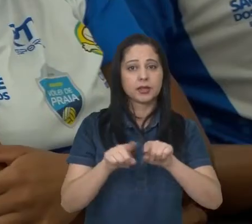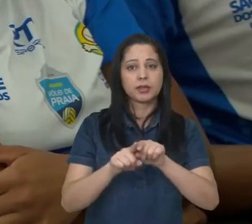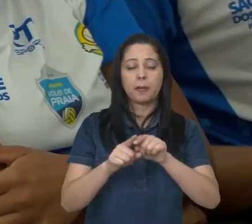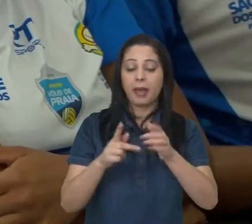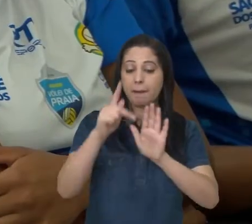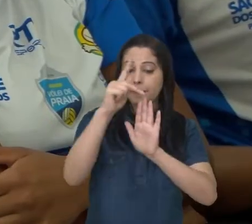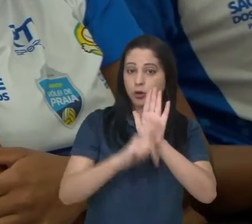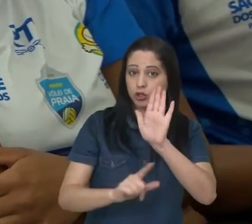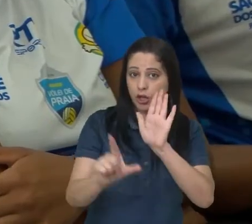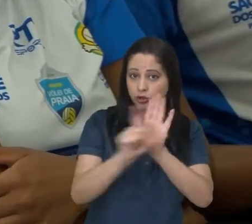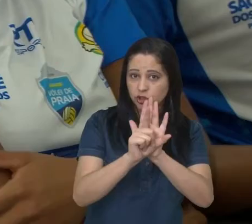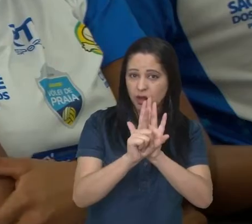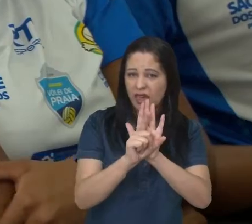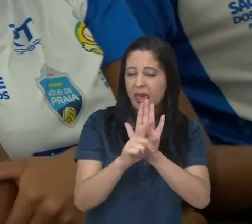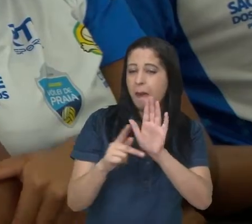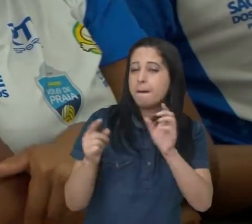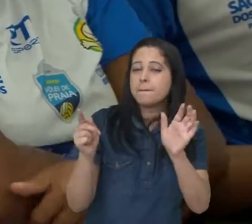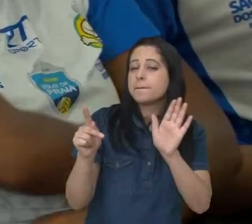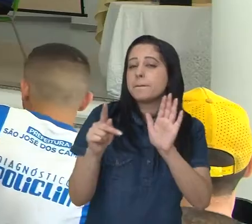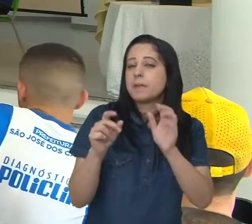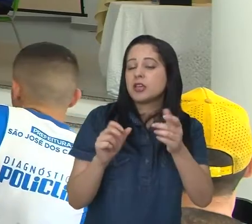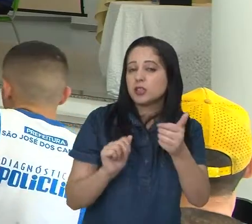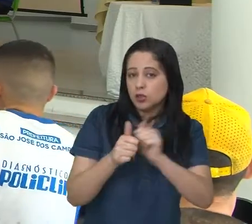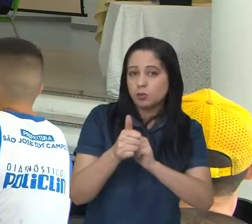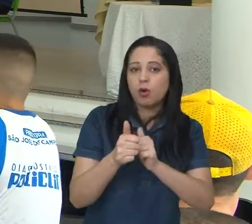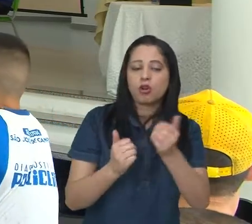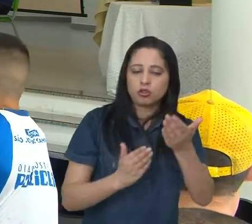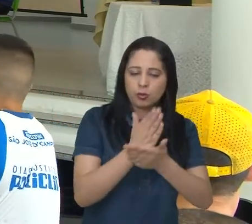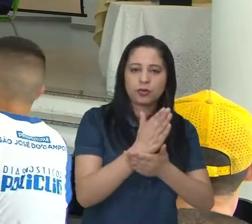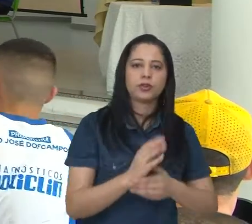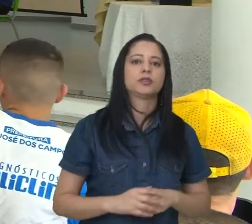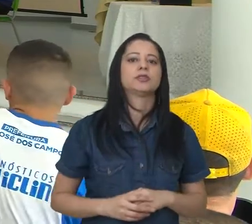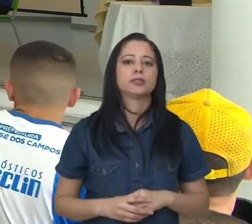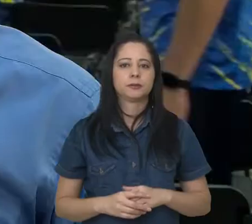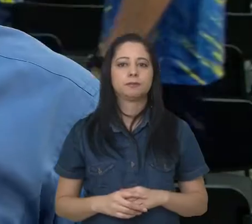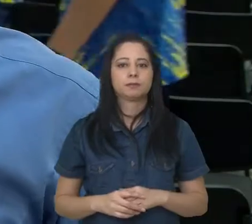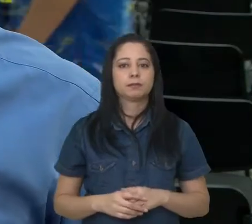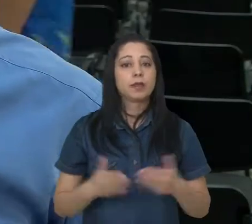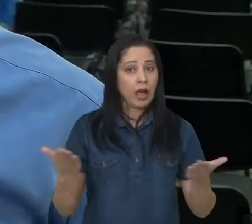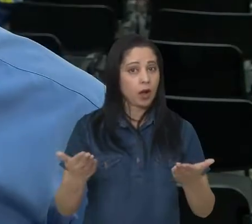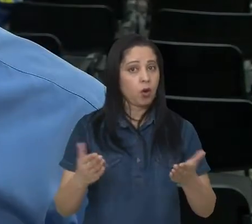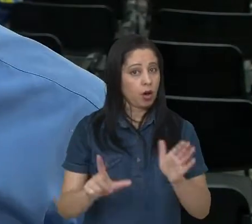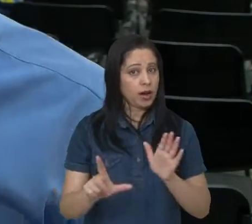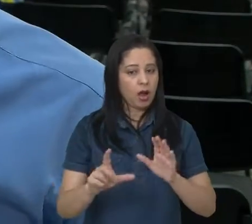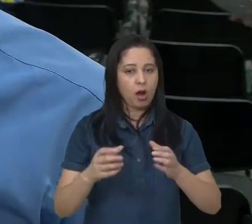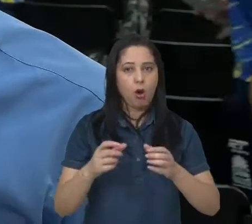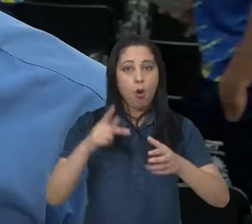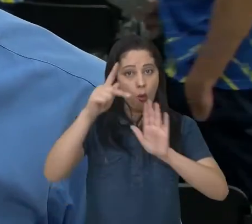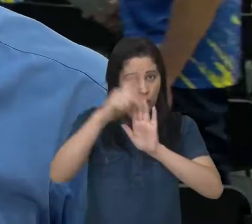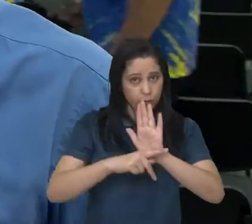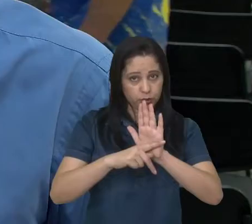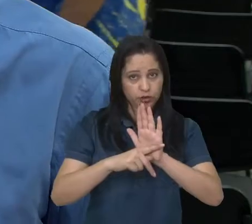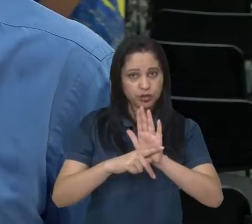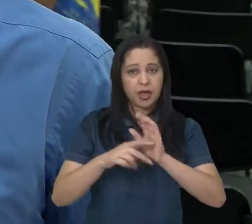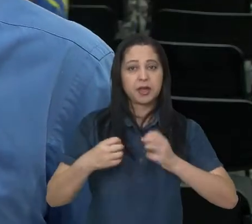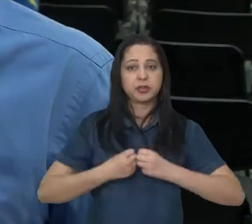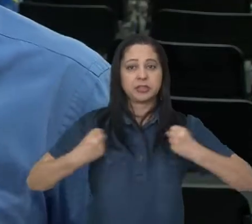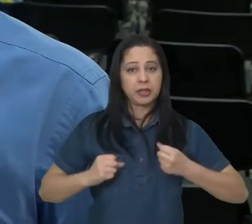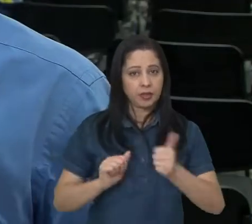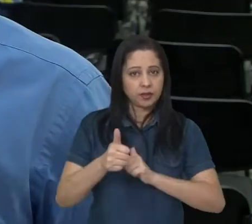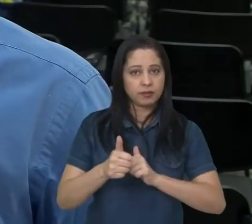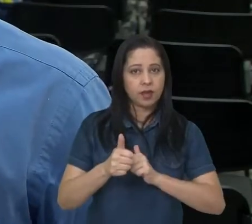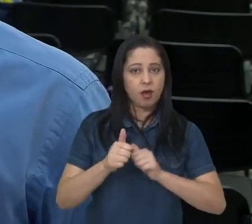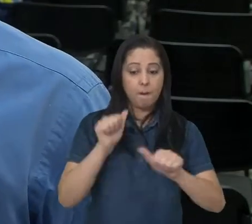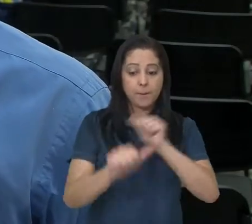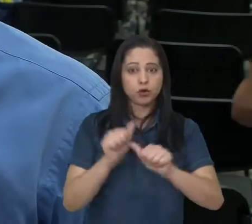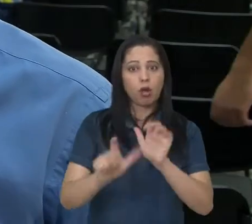leis que ajudam o esporte e os atletas de base e de alto rendimento da cidade. O Atleta Cidadão, por exemplo, agora se tornou lei. Para que, quando